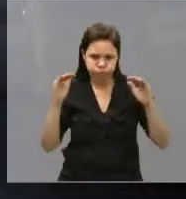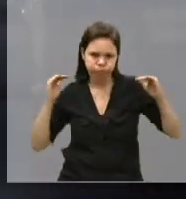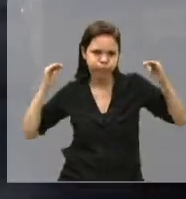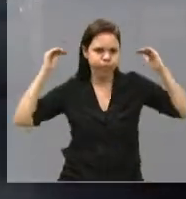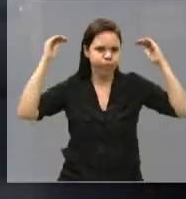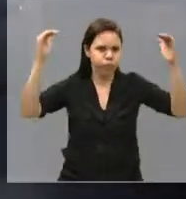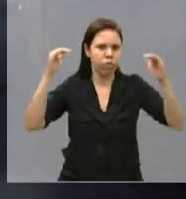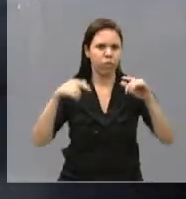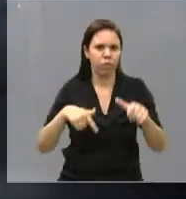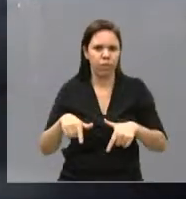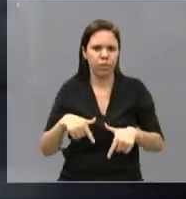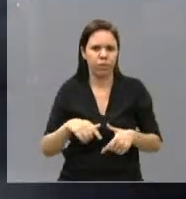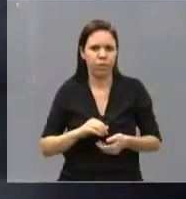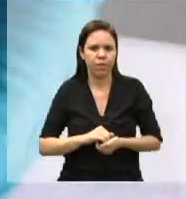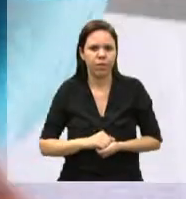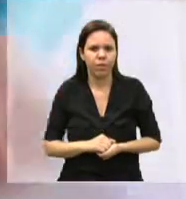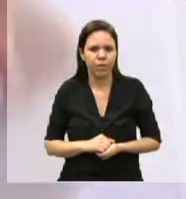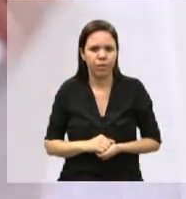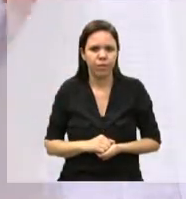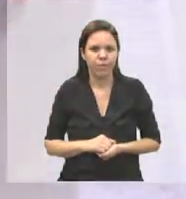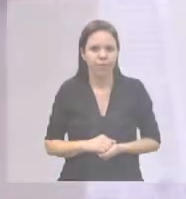do emprego.